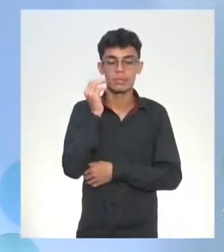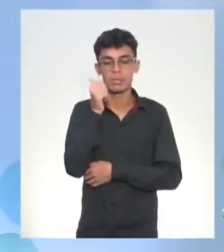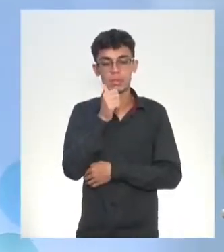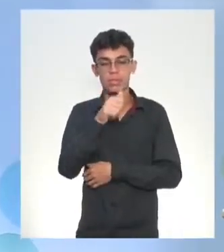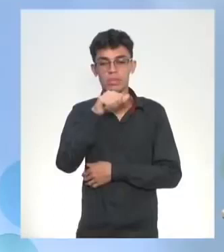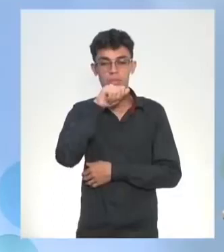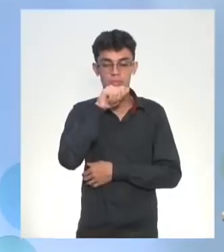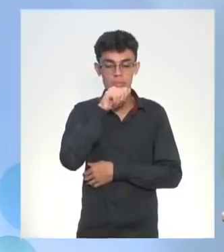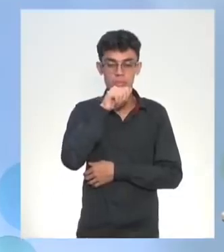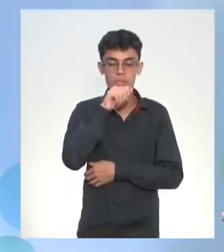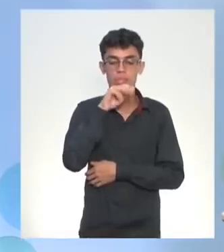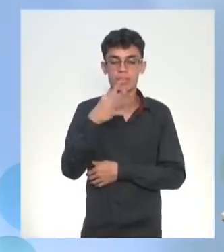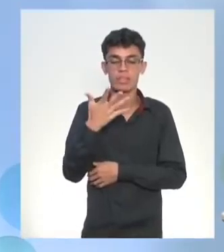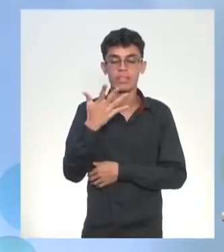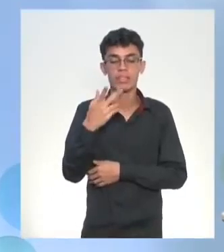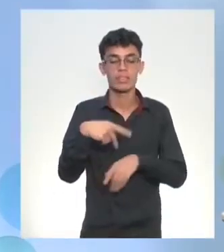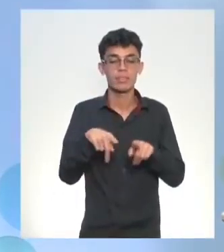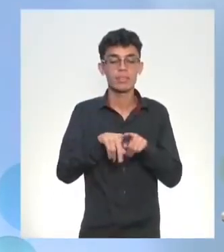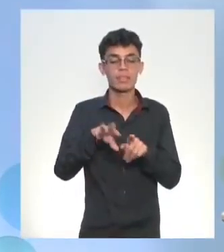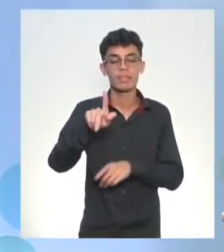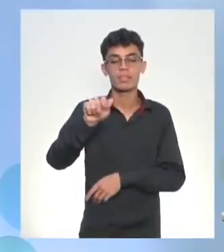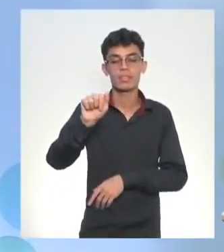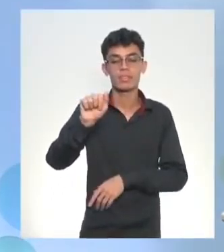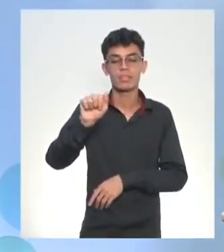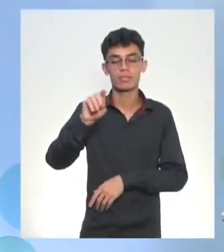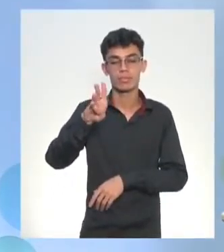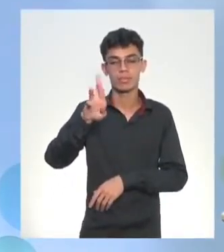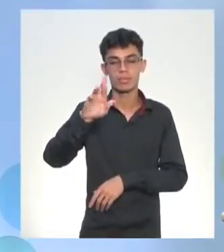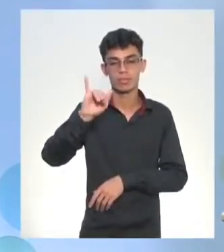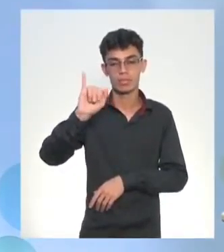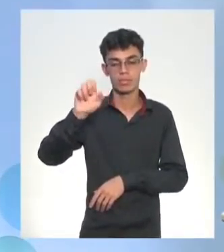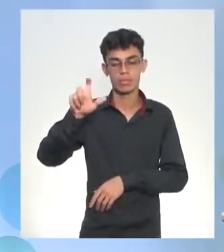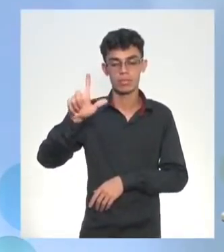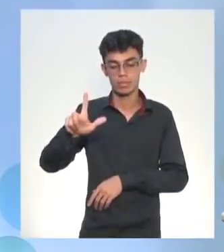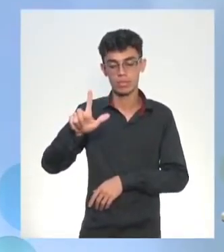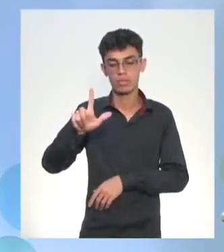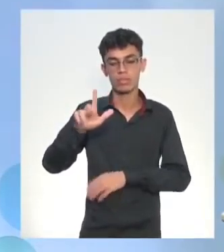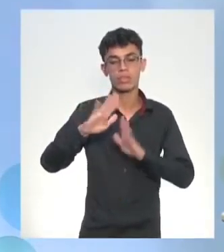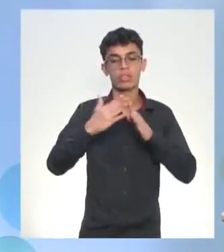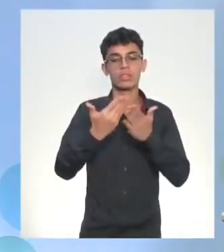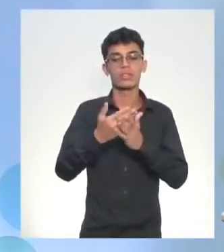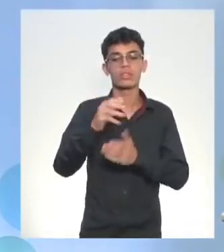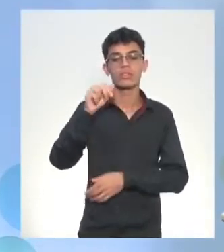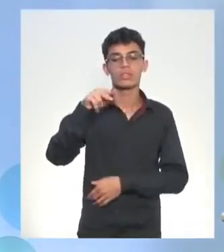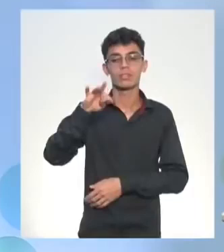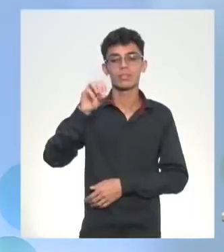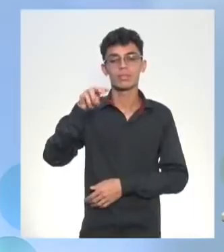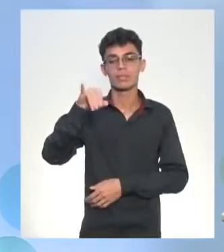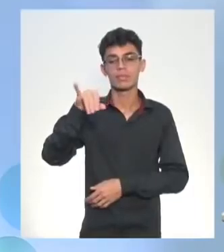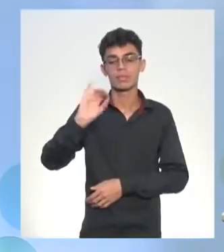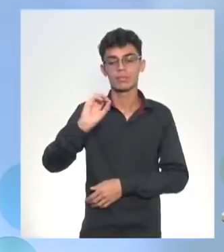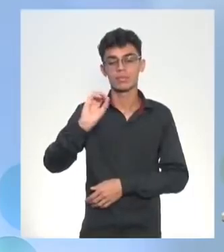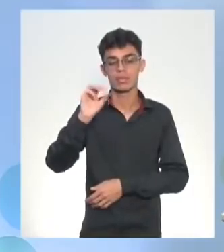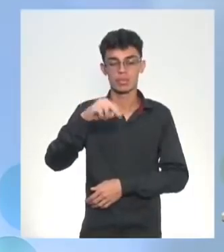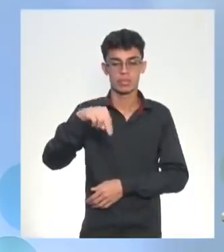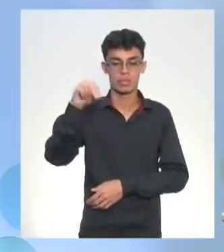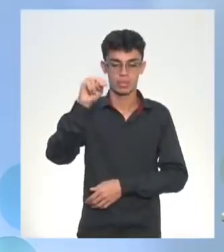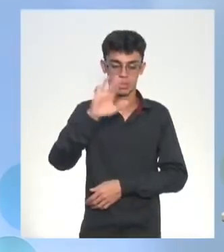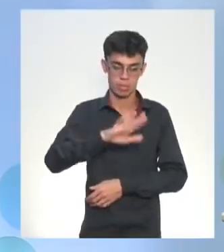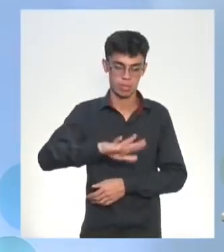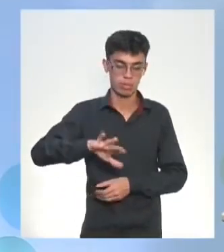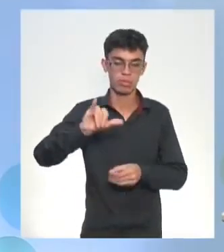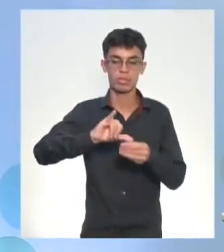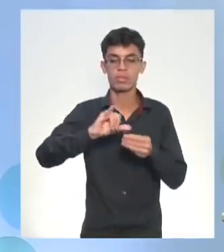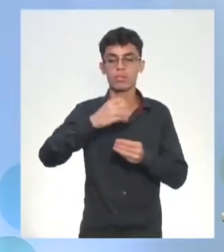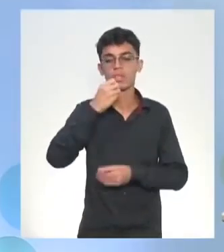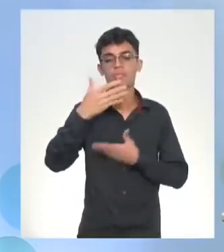Cardoso, do 7º ano, e do Gabriel Cardoso, da escola Antônio José Leite, aqui do norte da capital. Bem-vindos à nossa